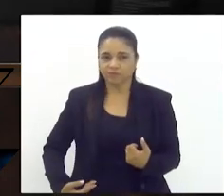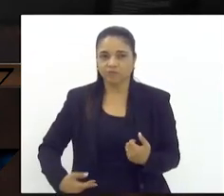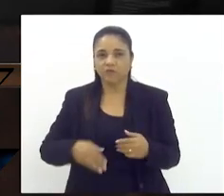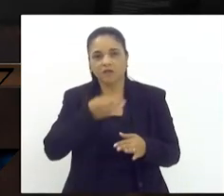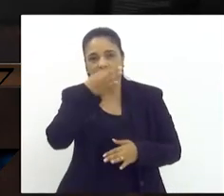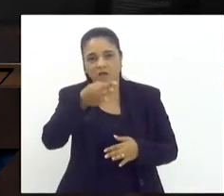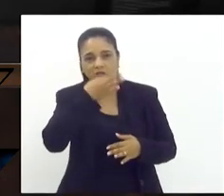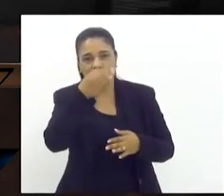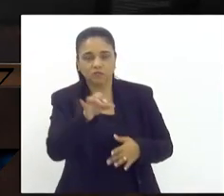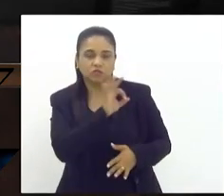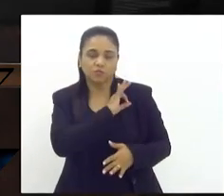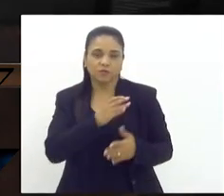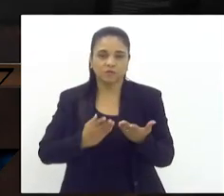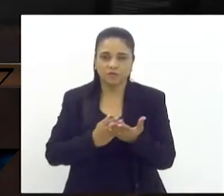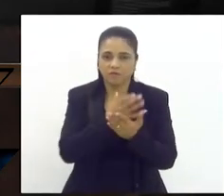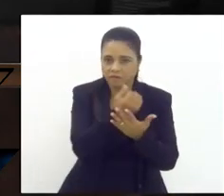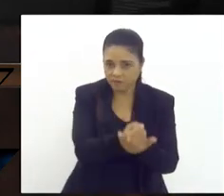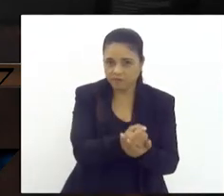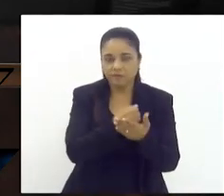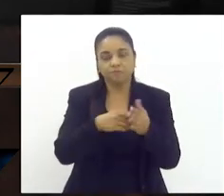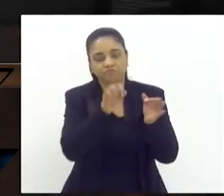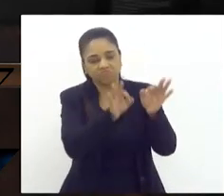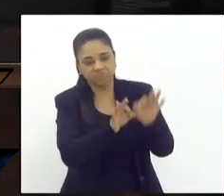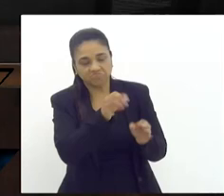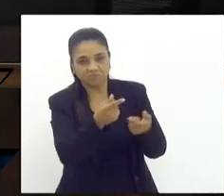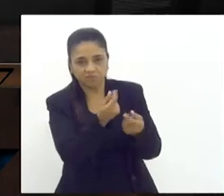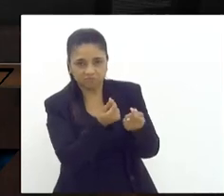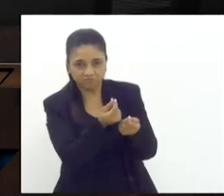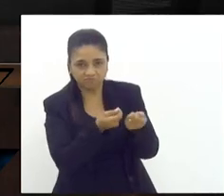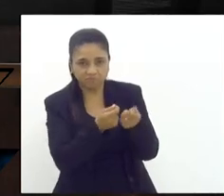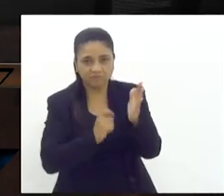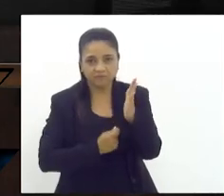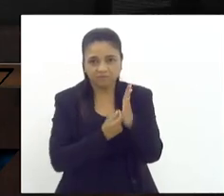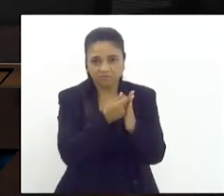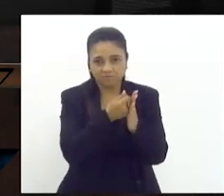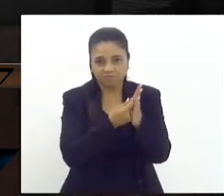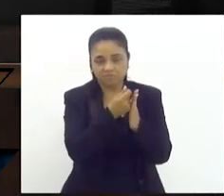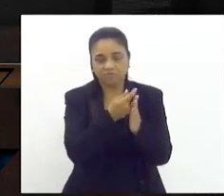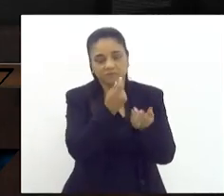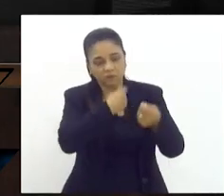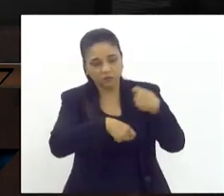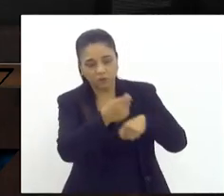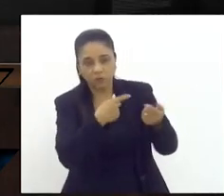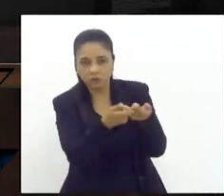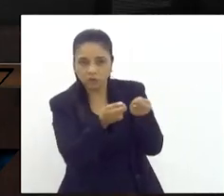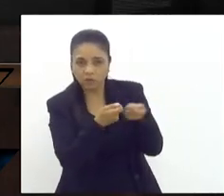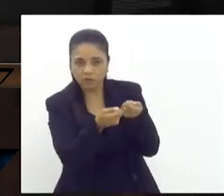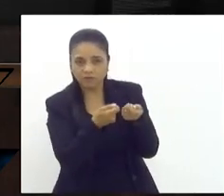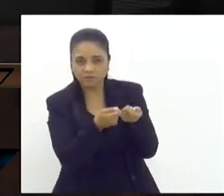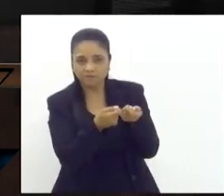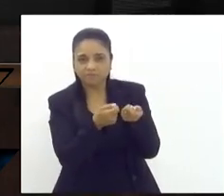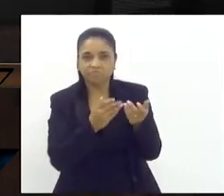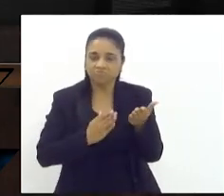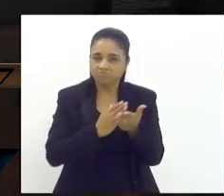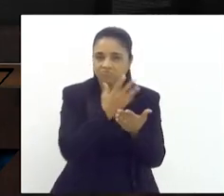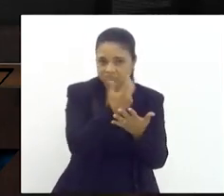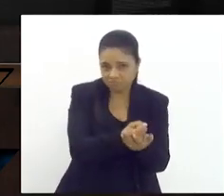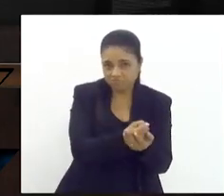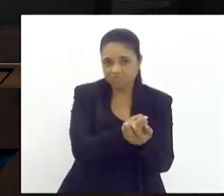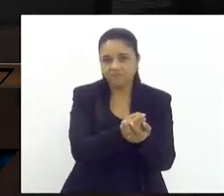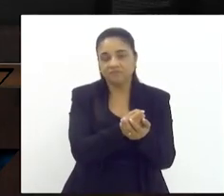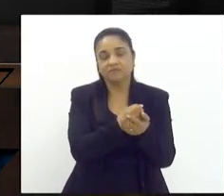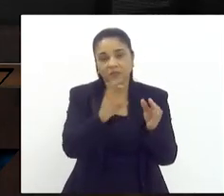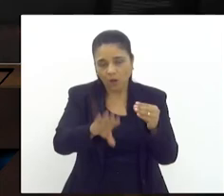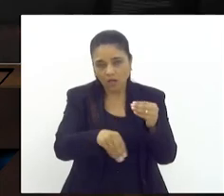assuntos de polícia favorável de orçamento financeiro de casal fiscalização financeira e controle favorável com